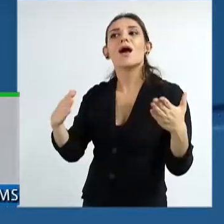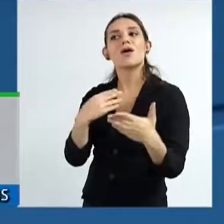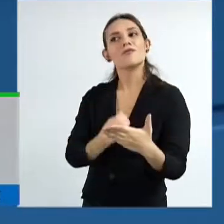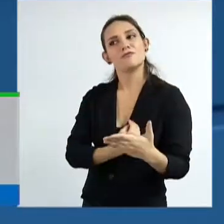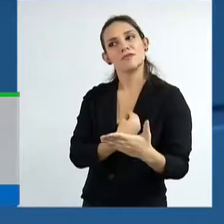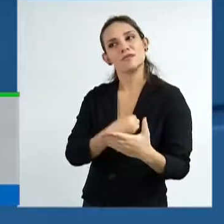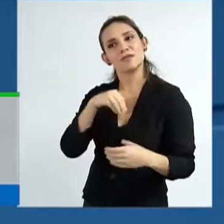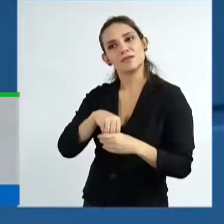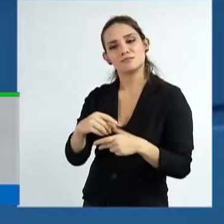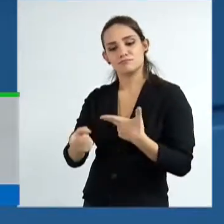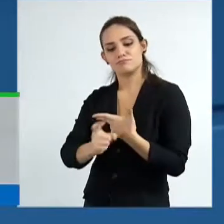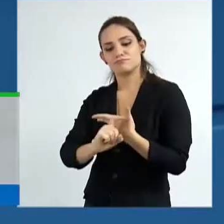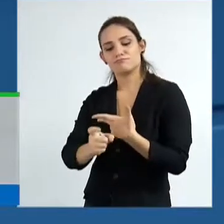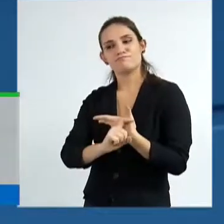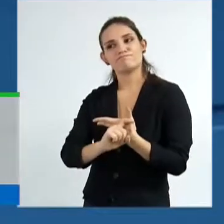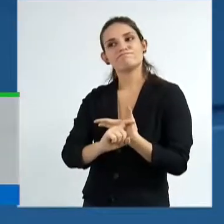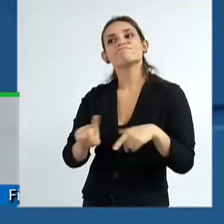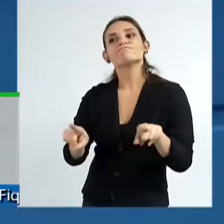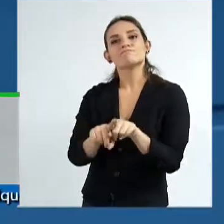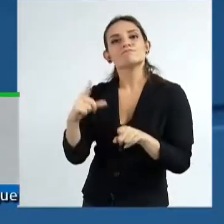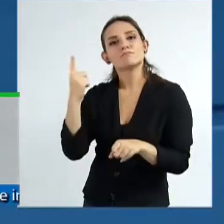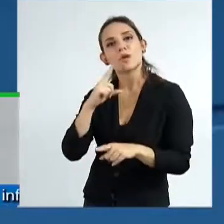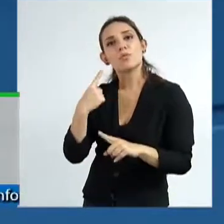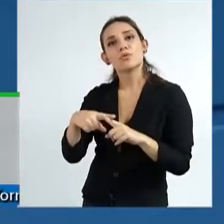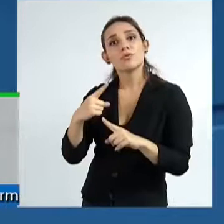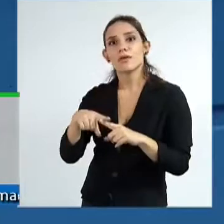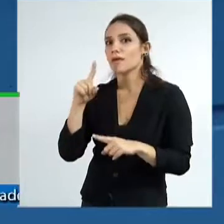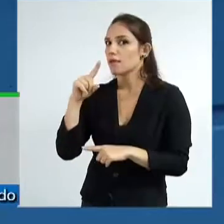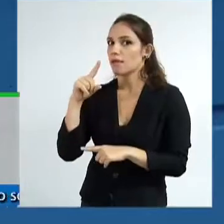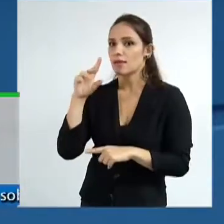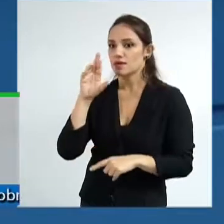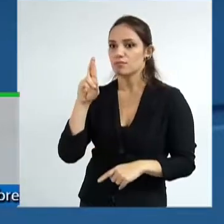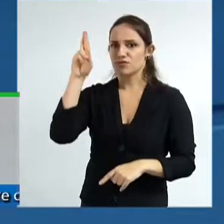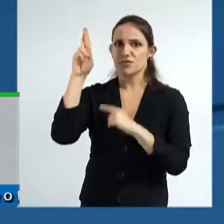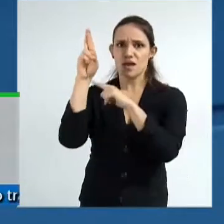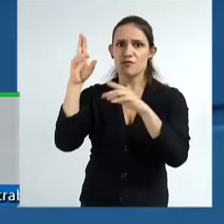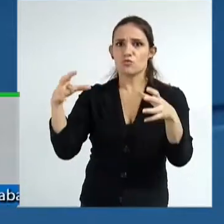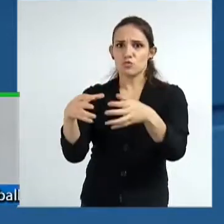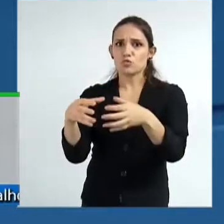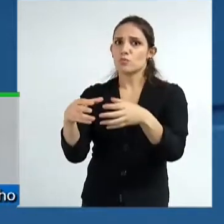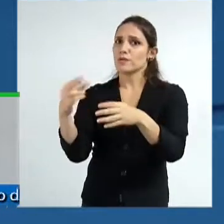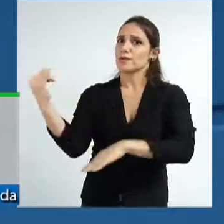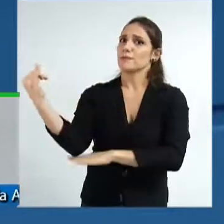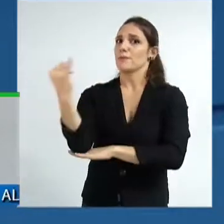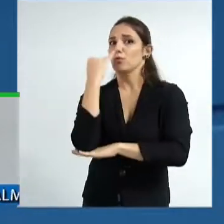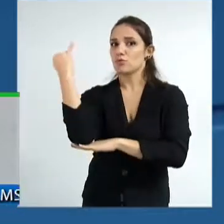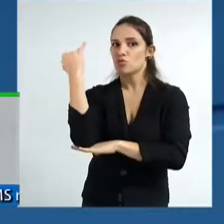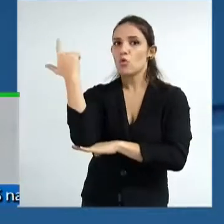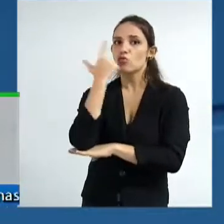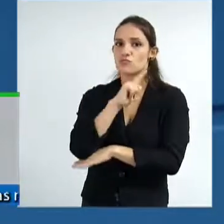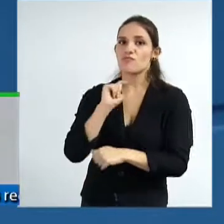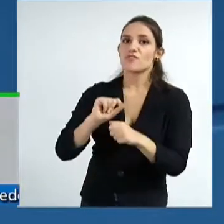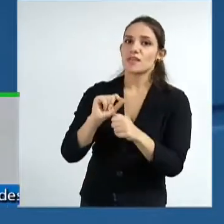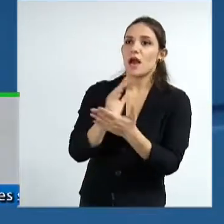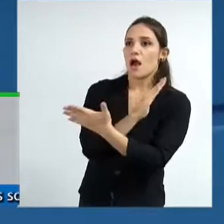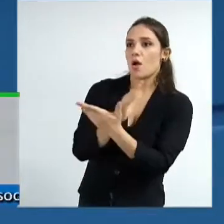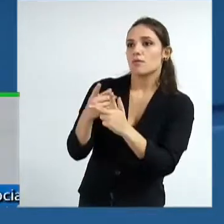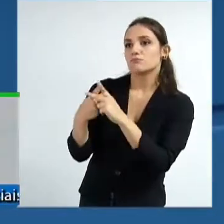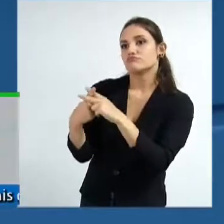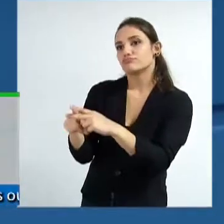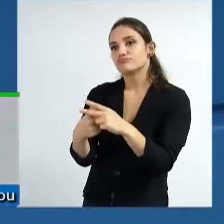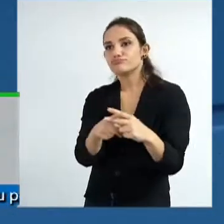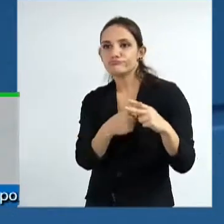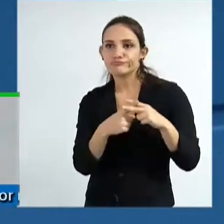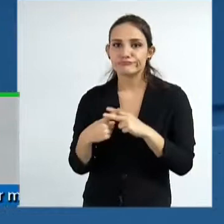dentro do Poder Executivo, à frente de uma pasta altamente importante, ele pode fazer outras modificações